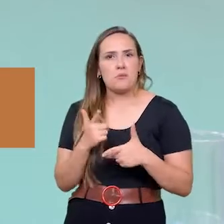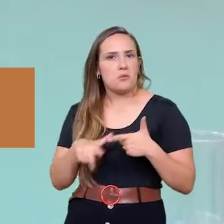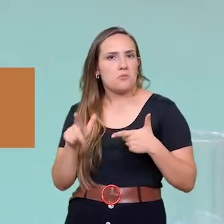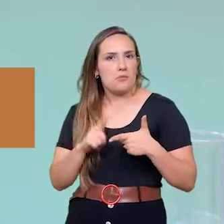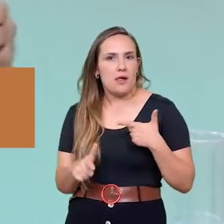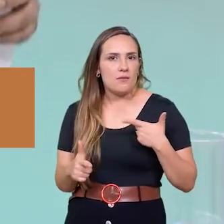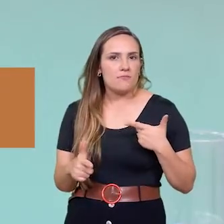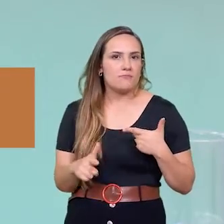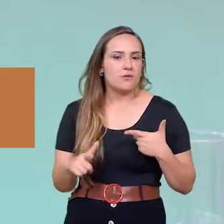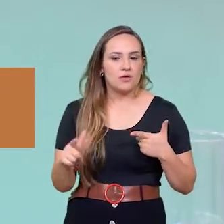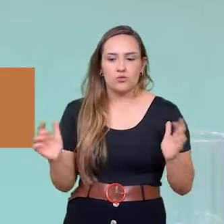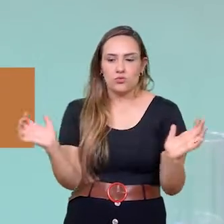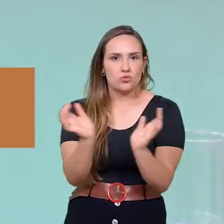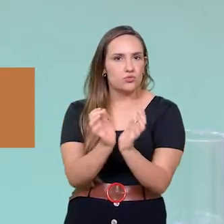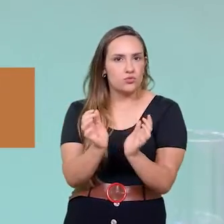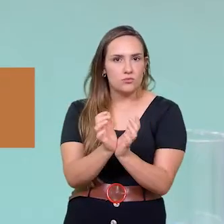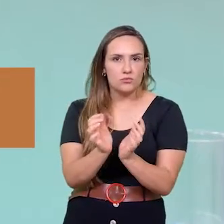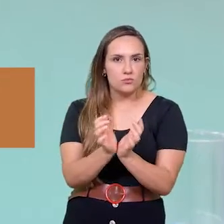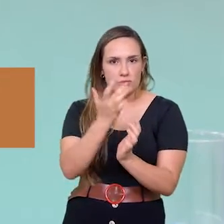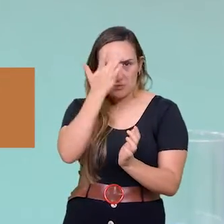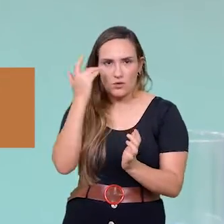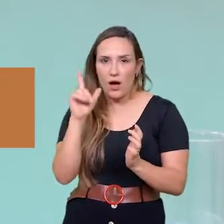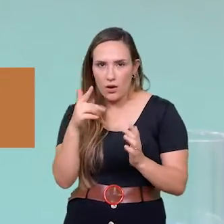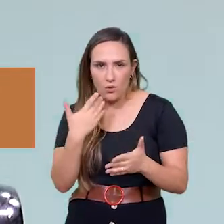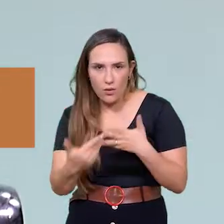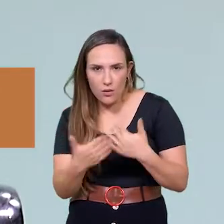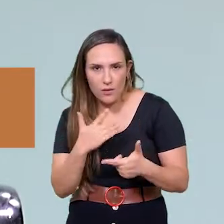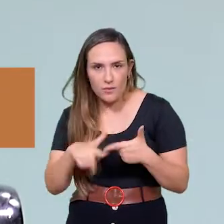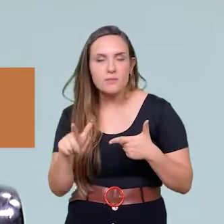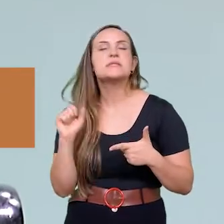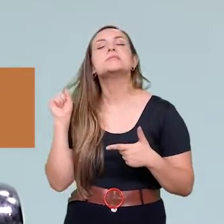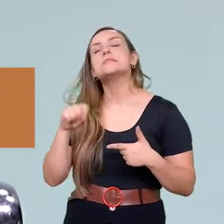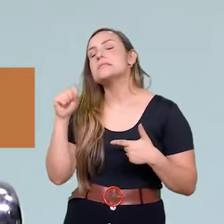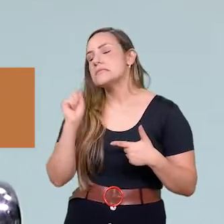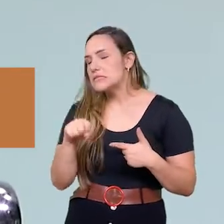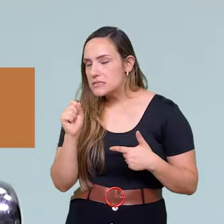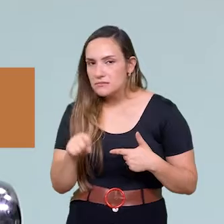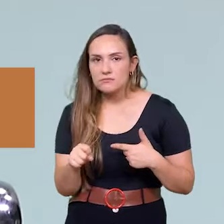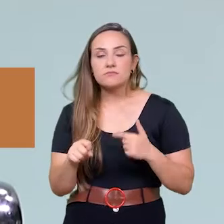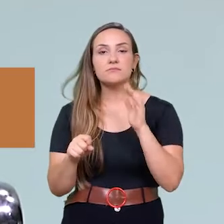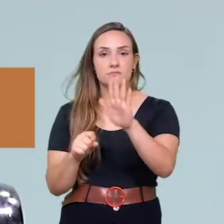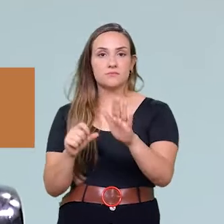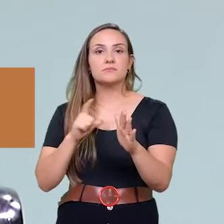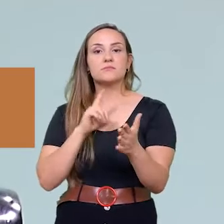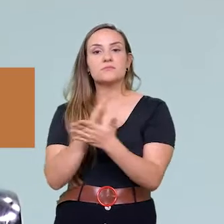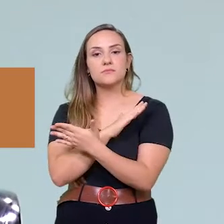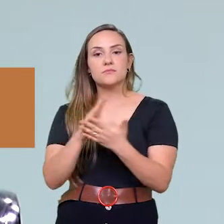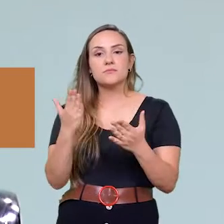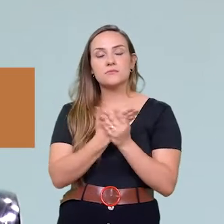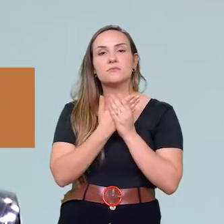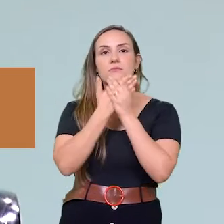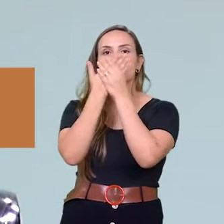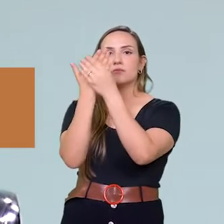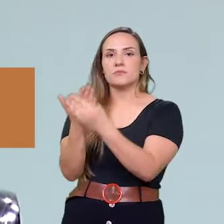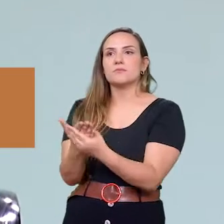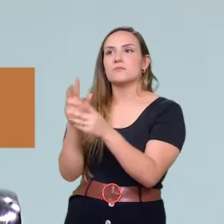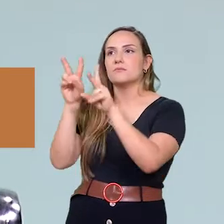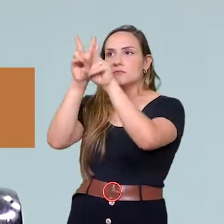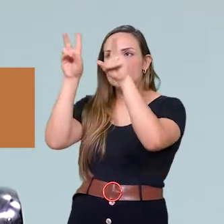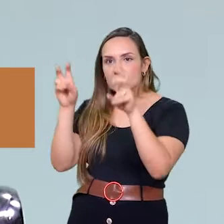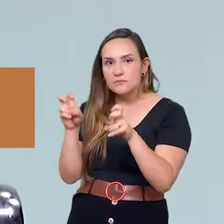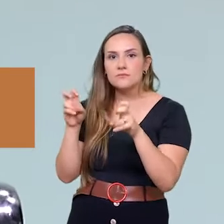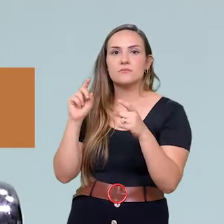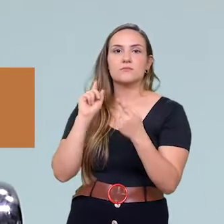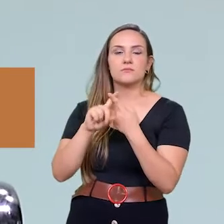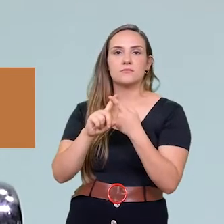qualquer problema que inclua várias pessoas como vítimas? Sim, qualquer problema. Temos alguns casos em andamento que